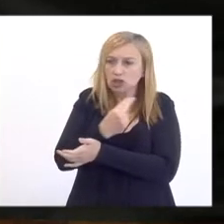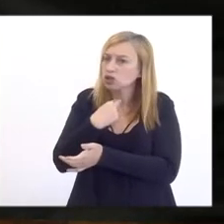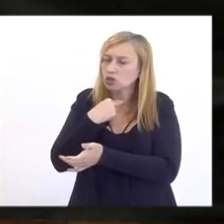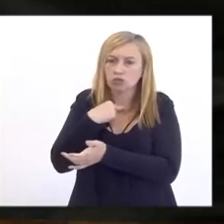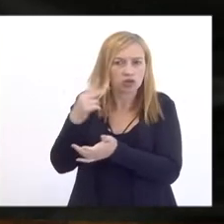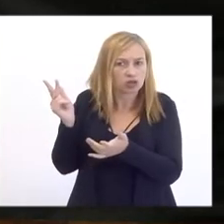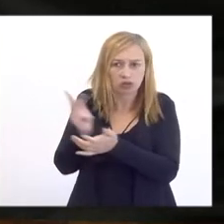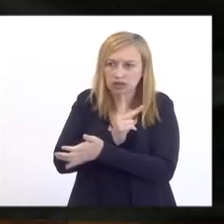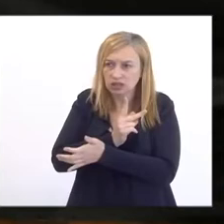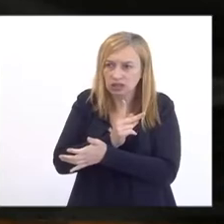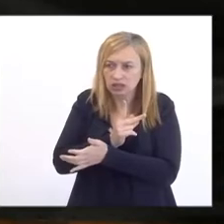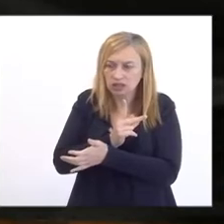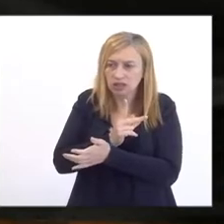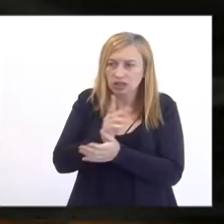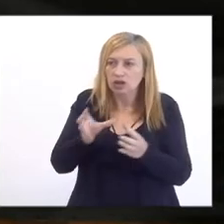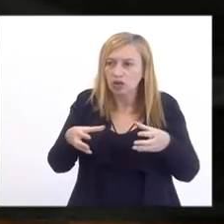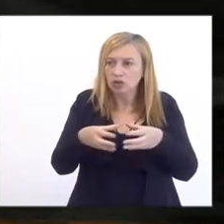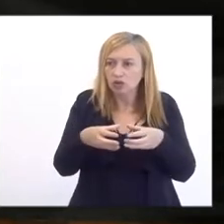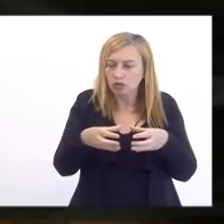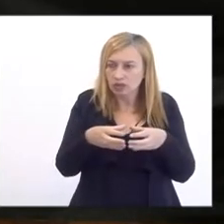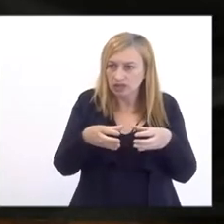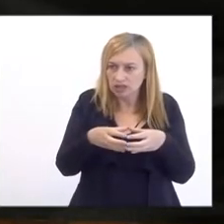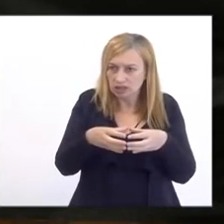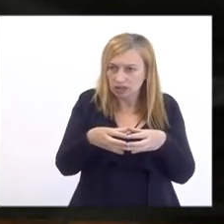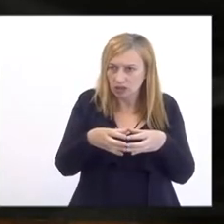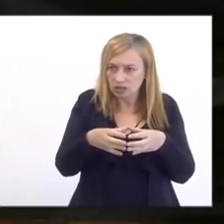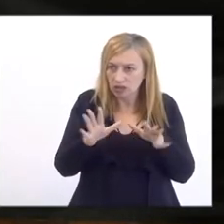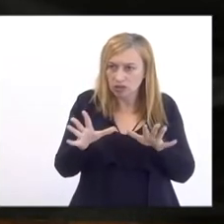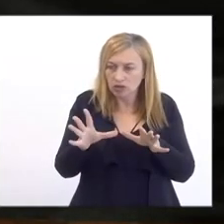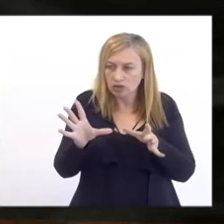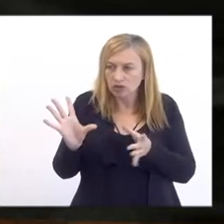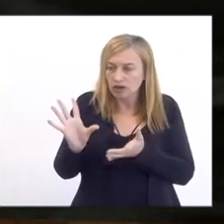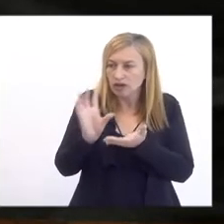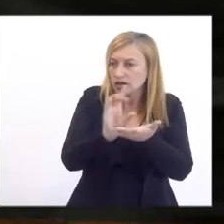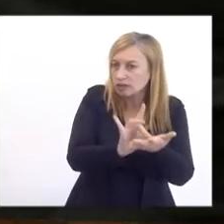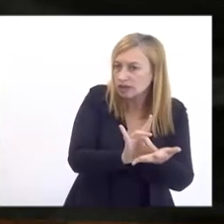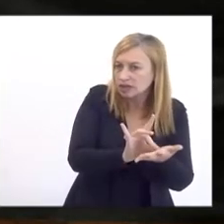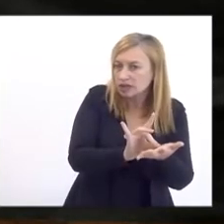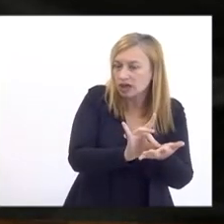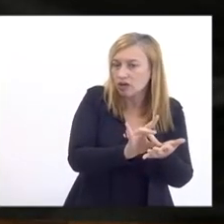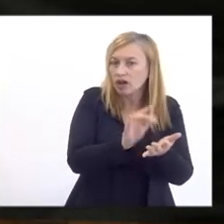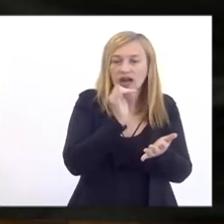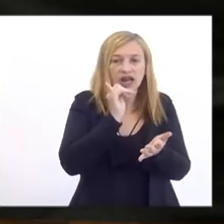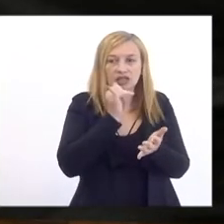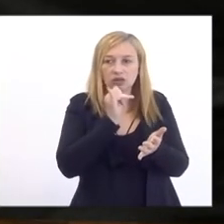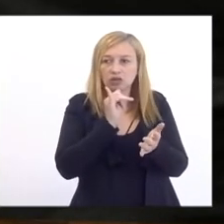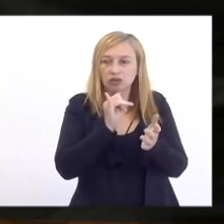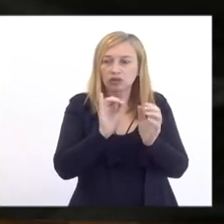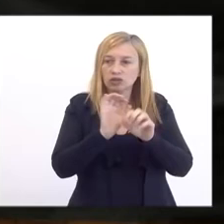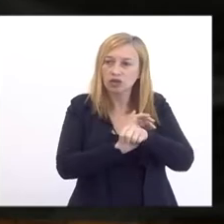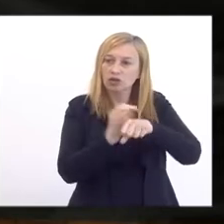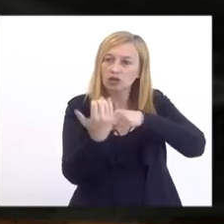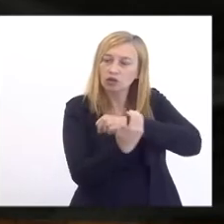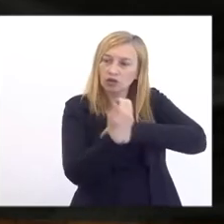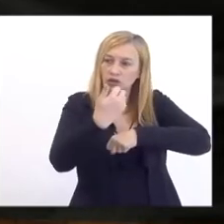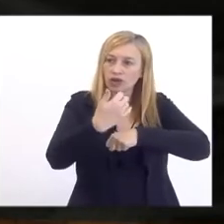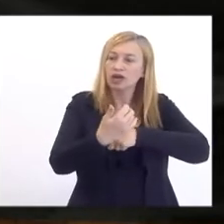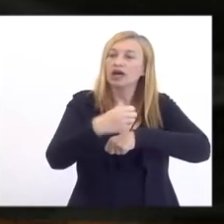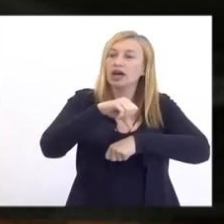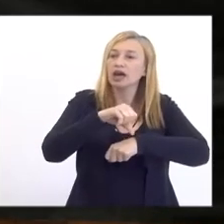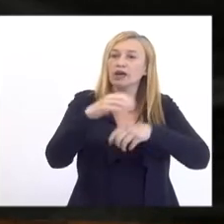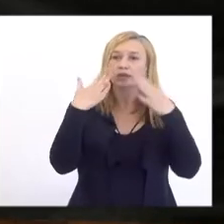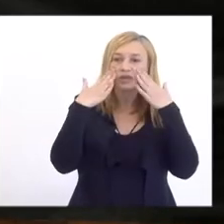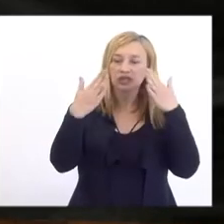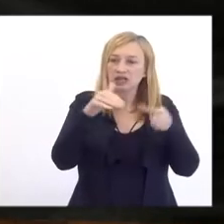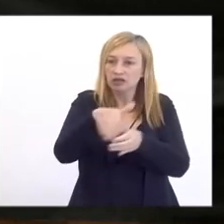acontecer. O plenário não vai emendar o relatório da CPI da Covid. O relatório é apresentado e ele é votado, sim ou